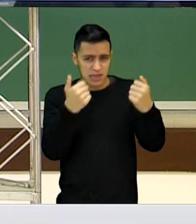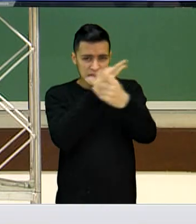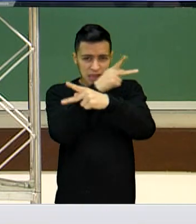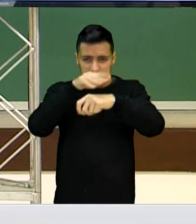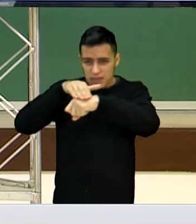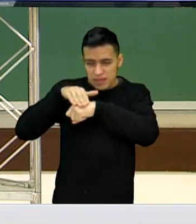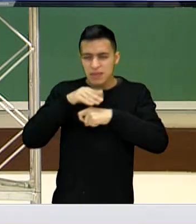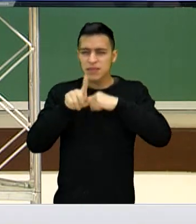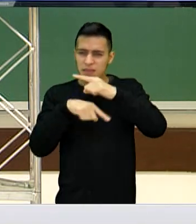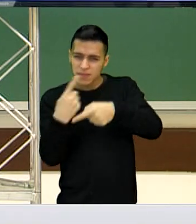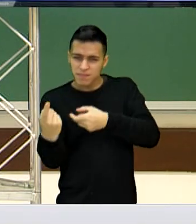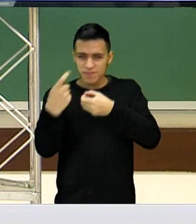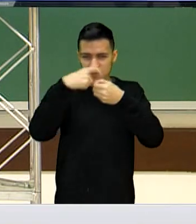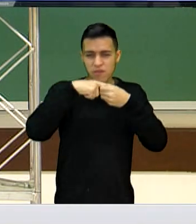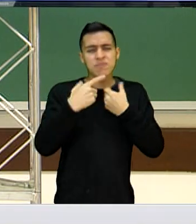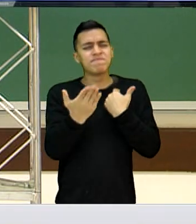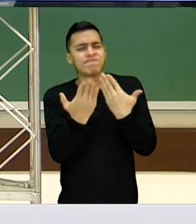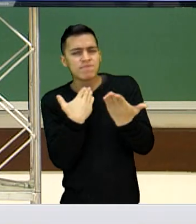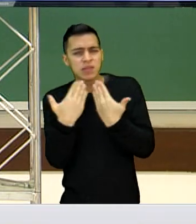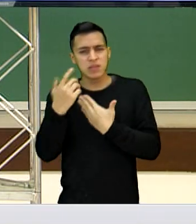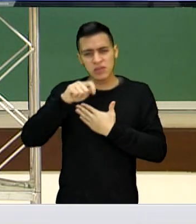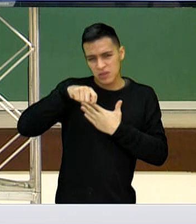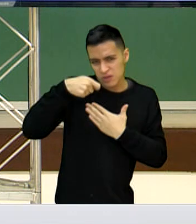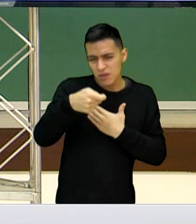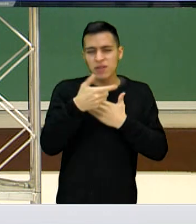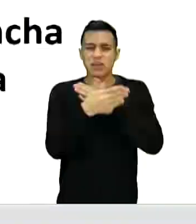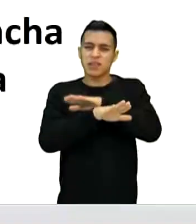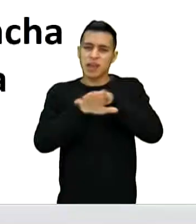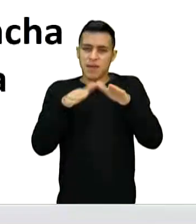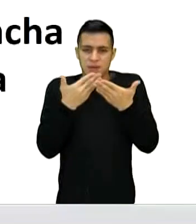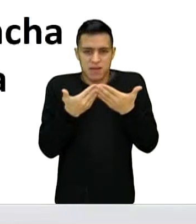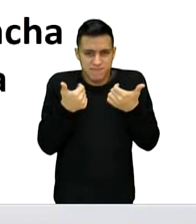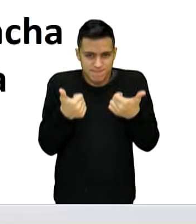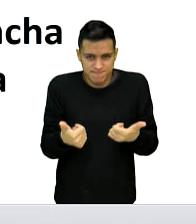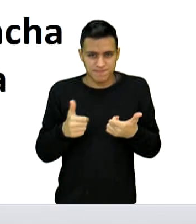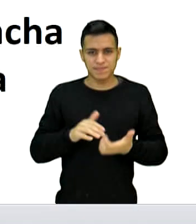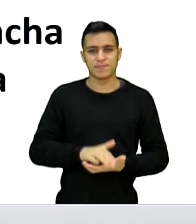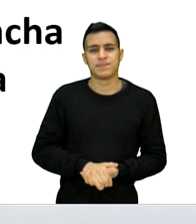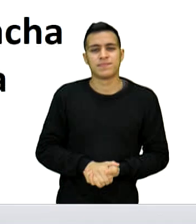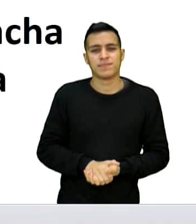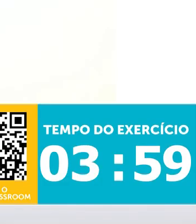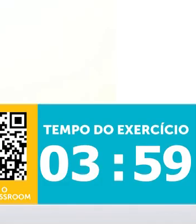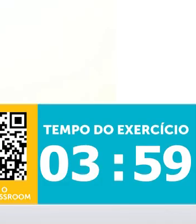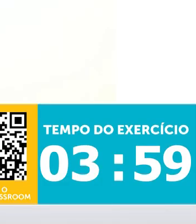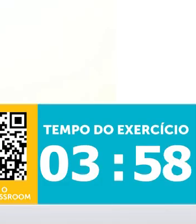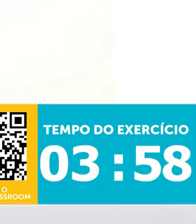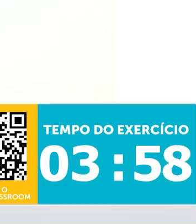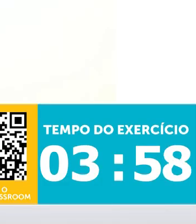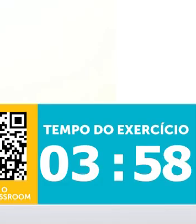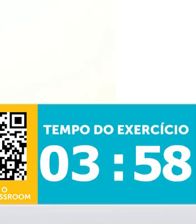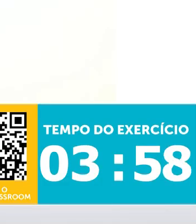tempo e aí você volta para a gente conversar e fechar nossa aula.